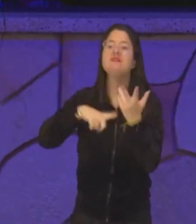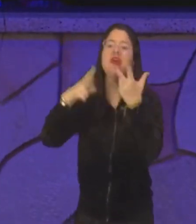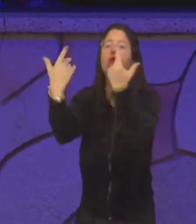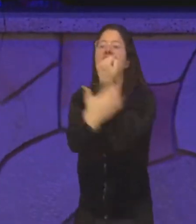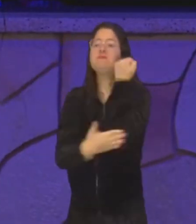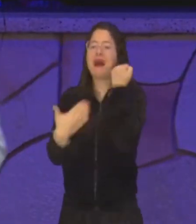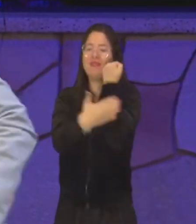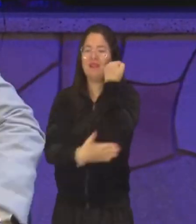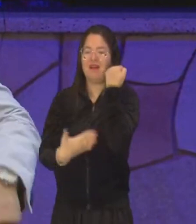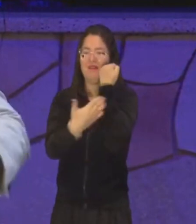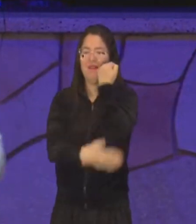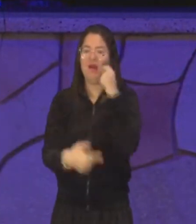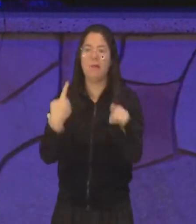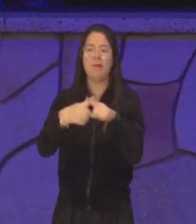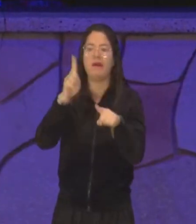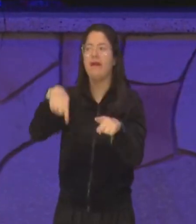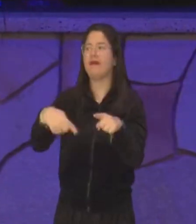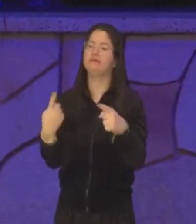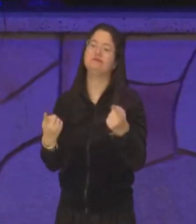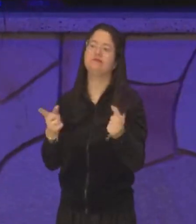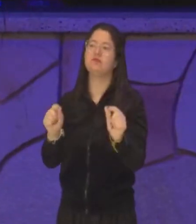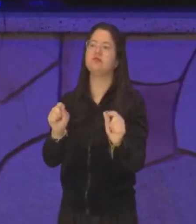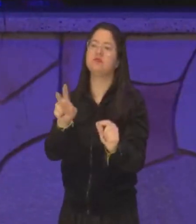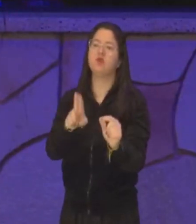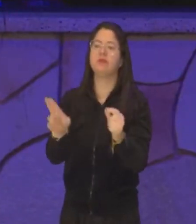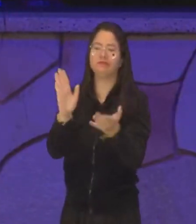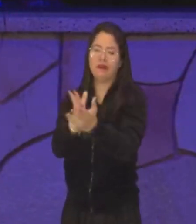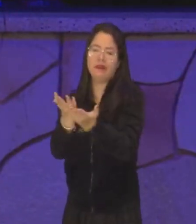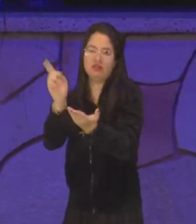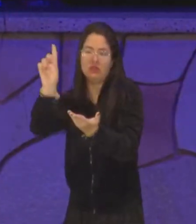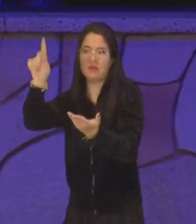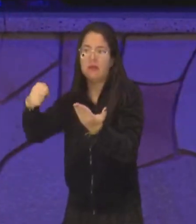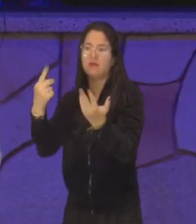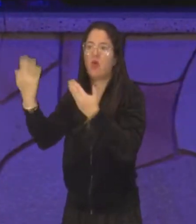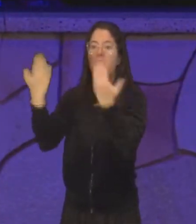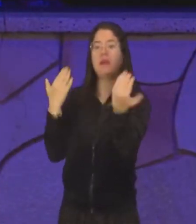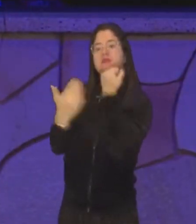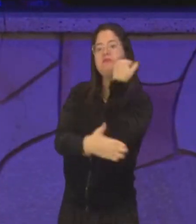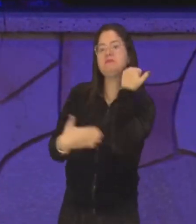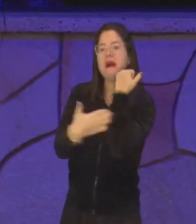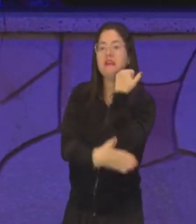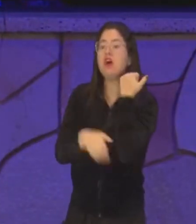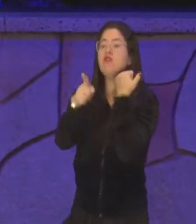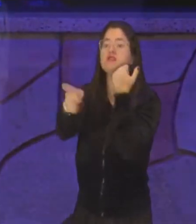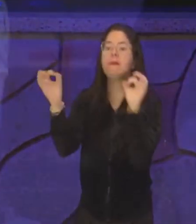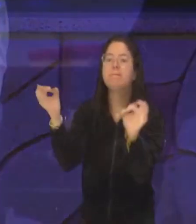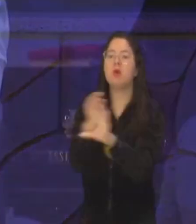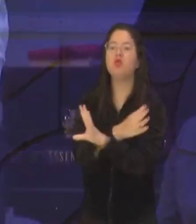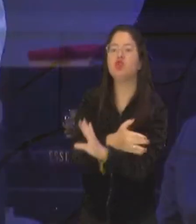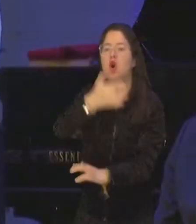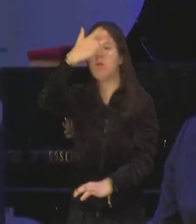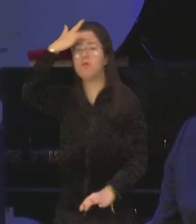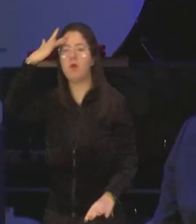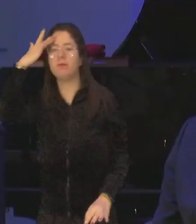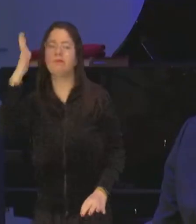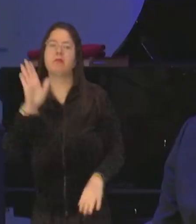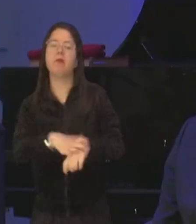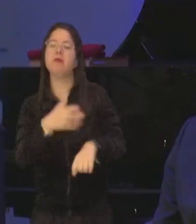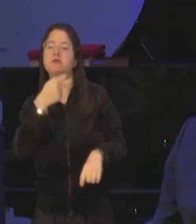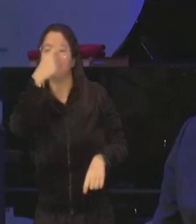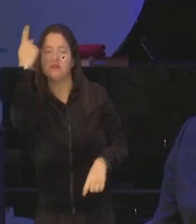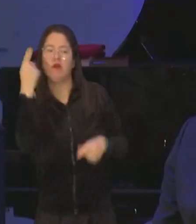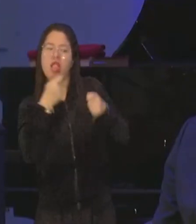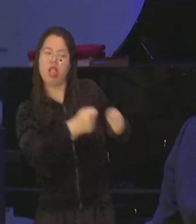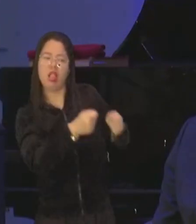O maná escondido, que é o maná que dá a vida verdadeira, e Jesus disse: eu sou o pão que desceu do céu. O maná escondido, a